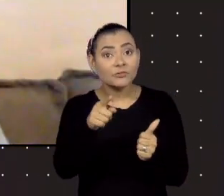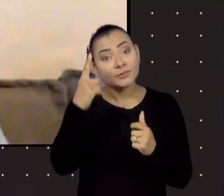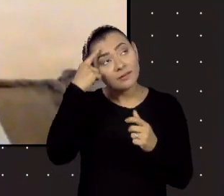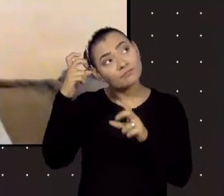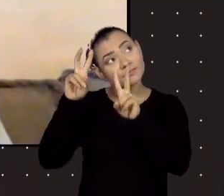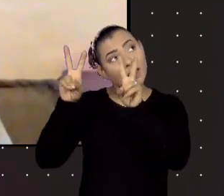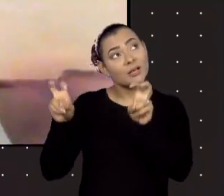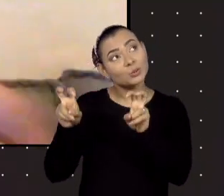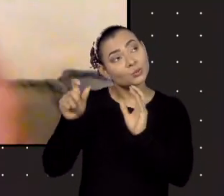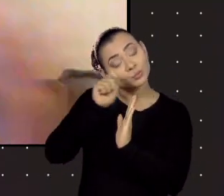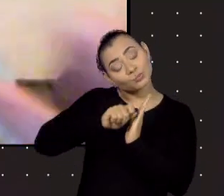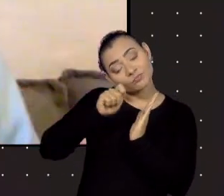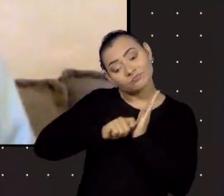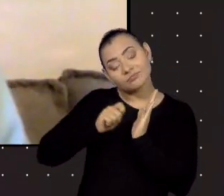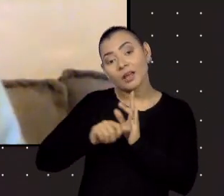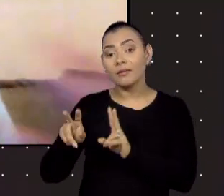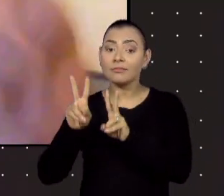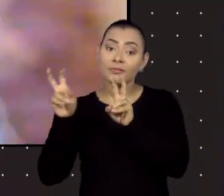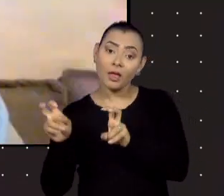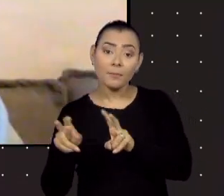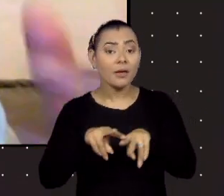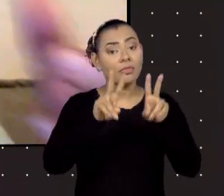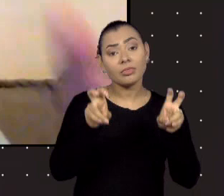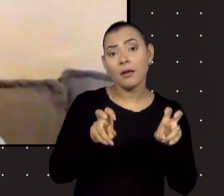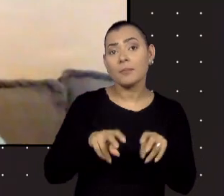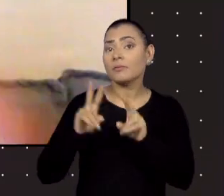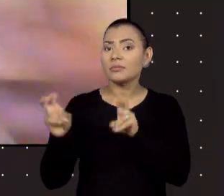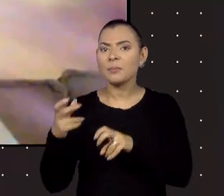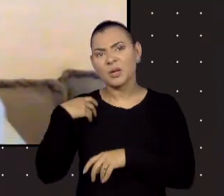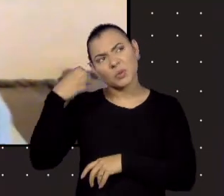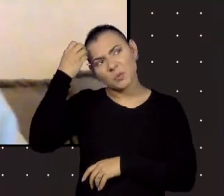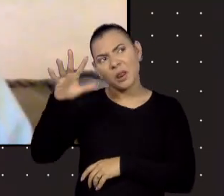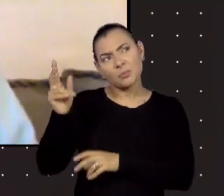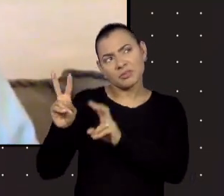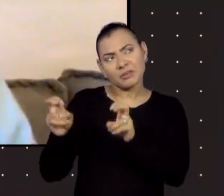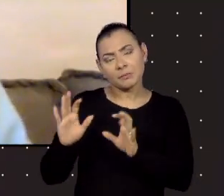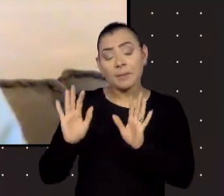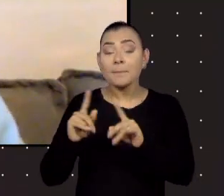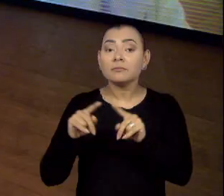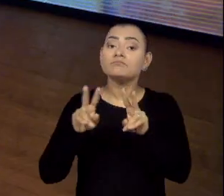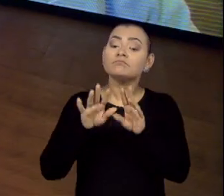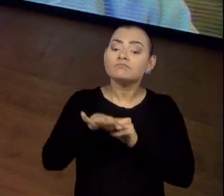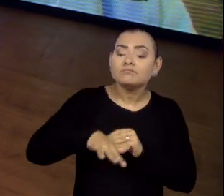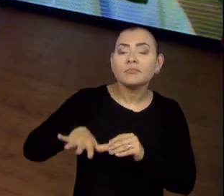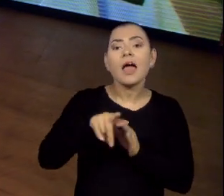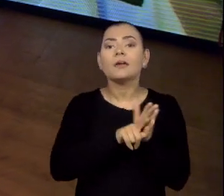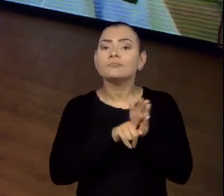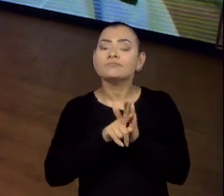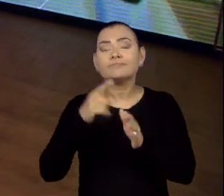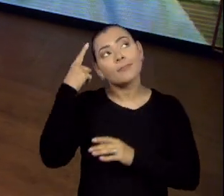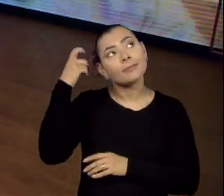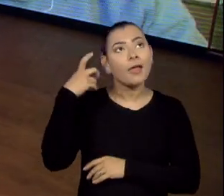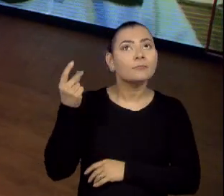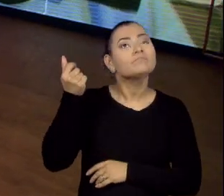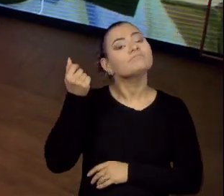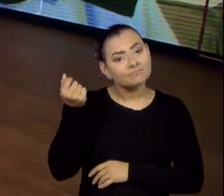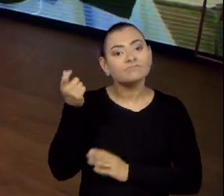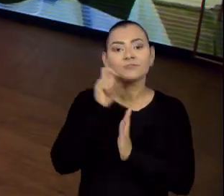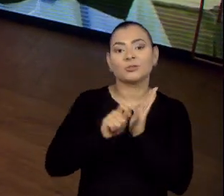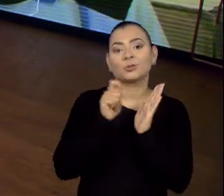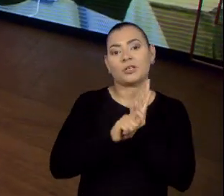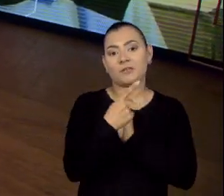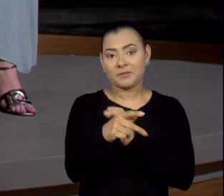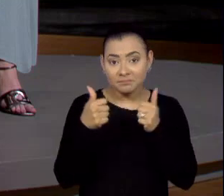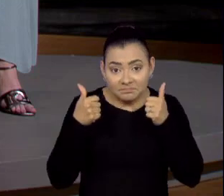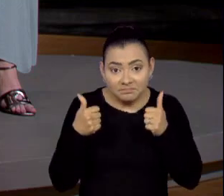assunto. Eles tiram um tema. Ela falou tema, eu já não sabia bem o que era, mas ela falou, deu um assunto, a ideia. E é sobre isso que vocês vão